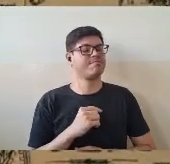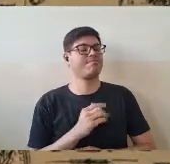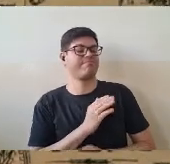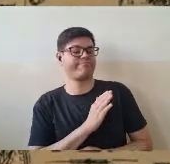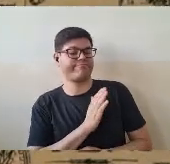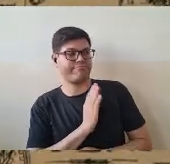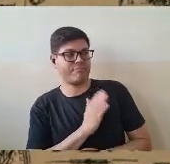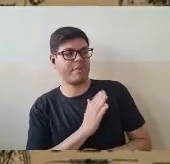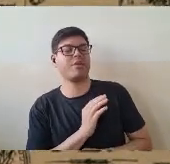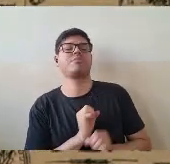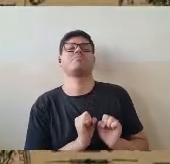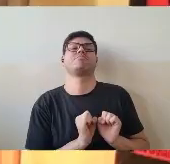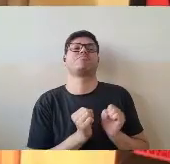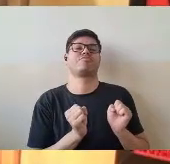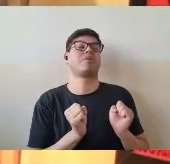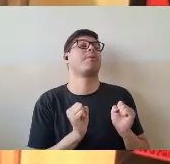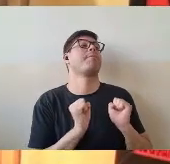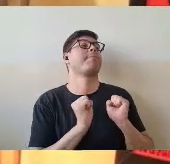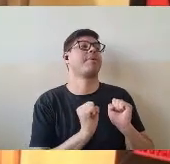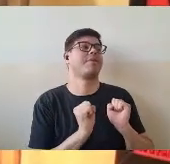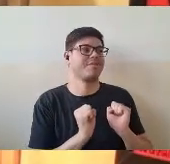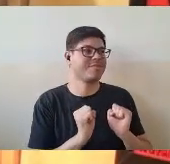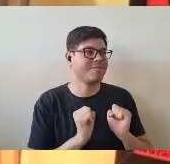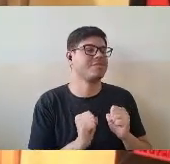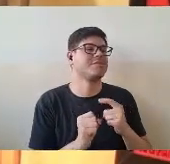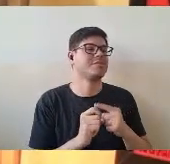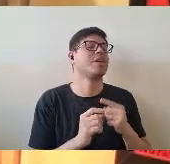morde o coração. Uma outra coisa que o doutor sempre falou,